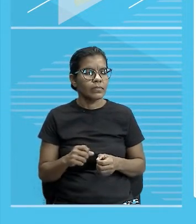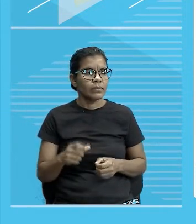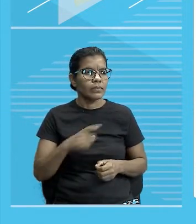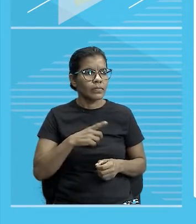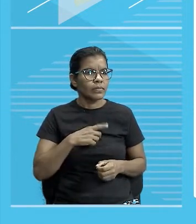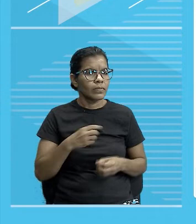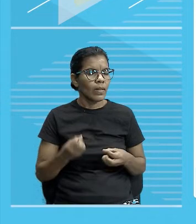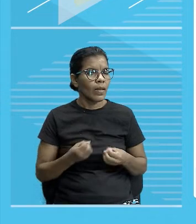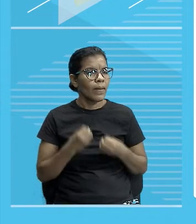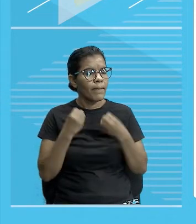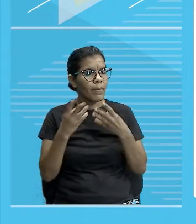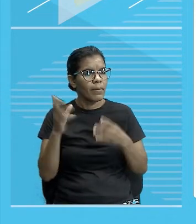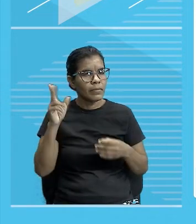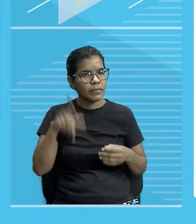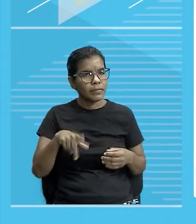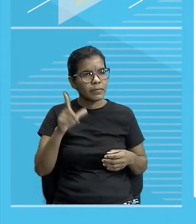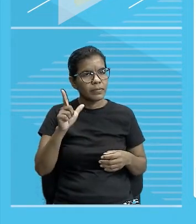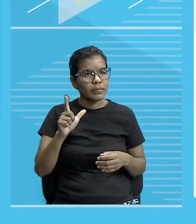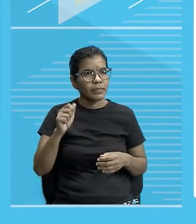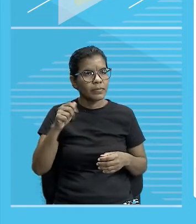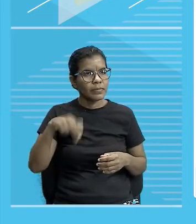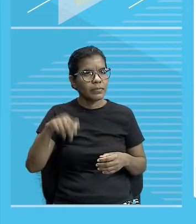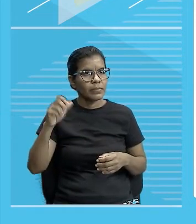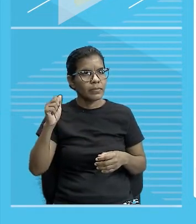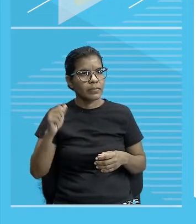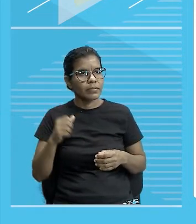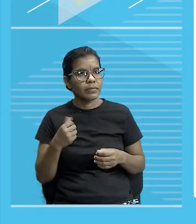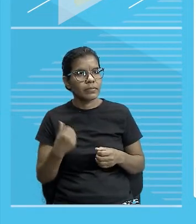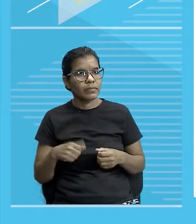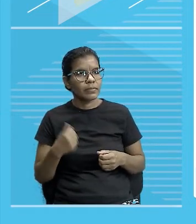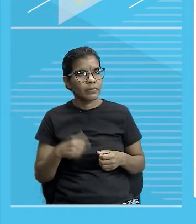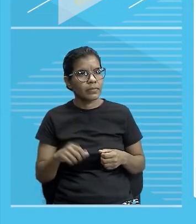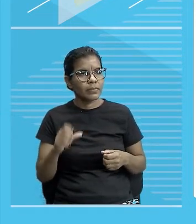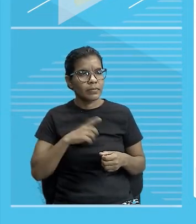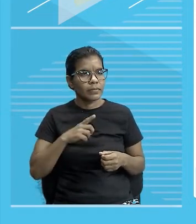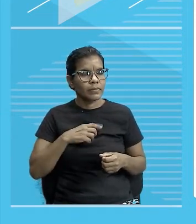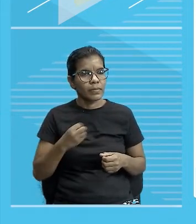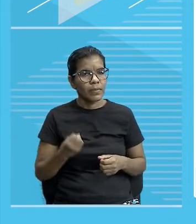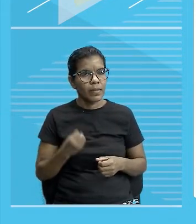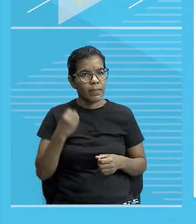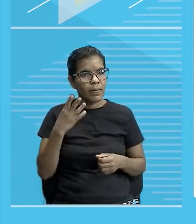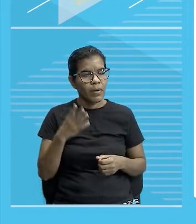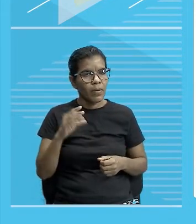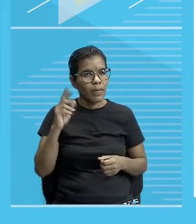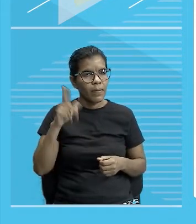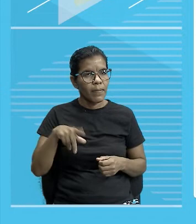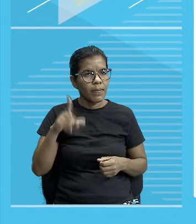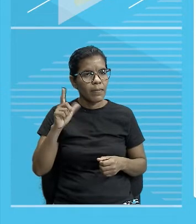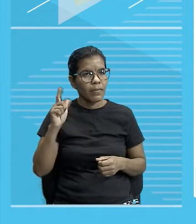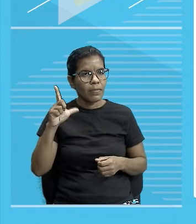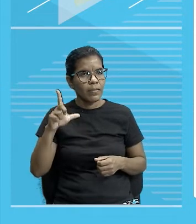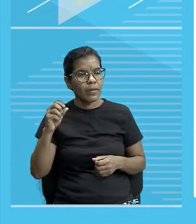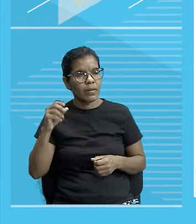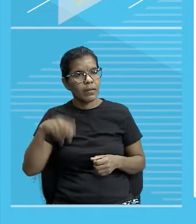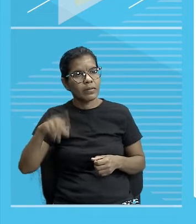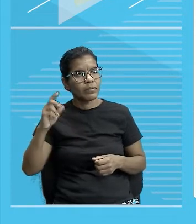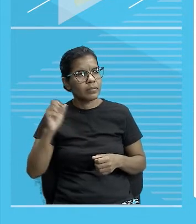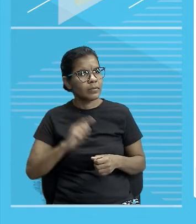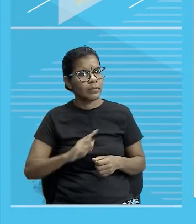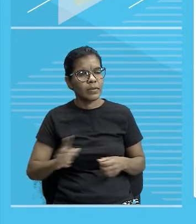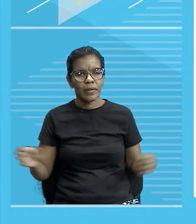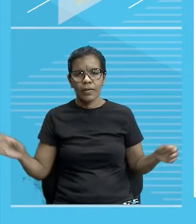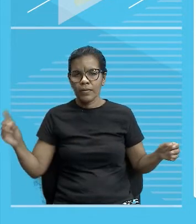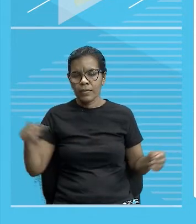um bom plano a gente tem que ter tem que ter um bom plano ser um bom plano você não consegue atingir